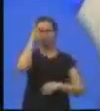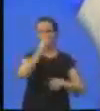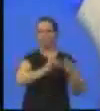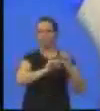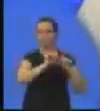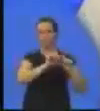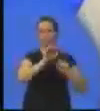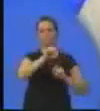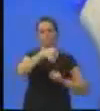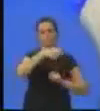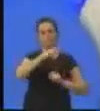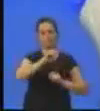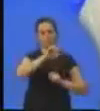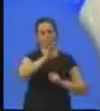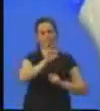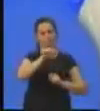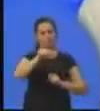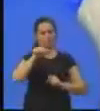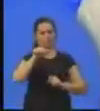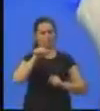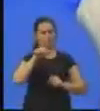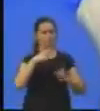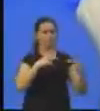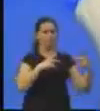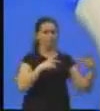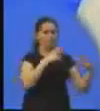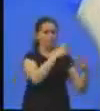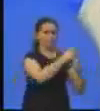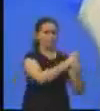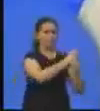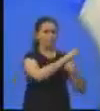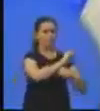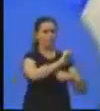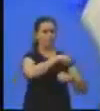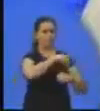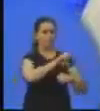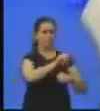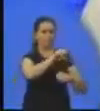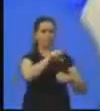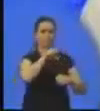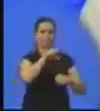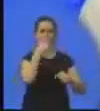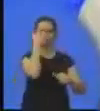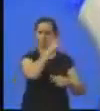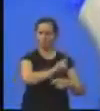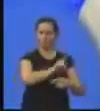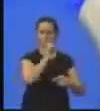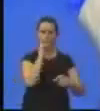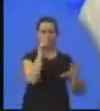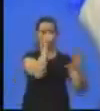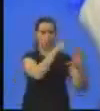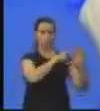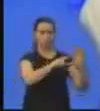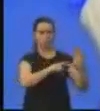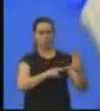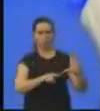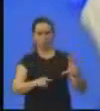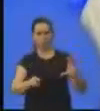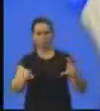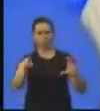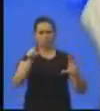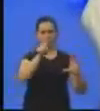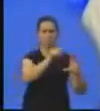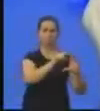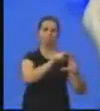A função é f de x igual a cosseno de x. O que você vai fazer? De novo, no ciclo trigonométrico. O ciclo trigonométrico é uma